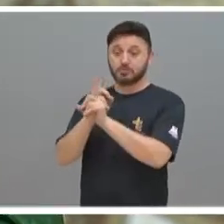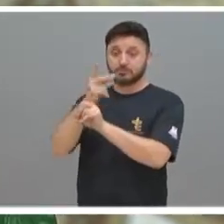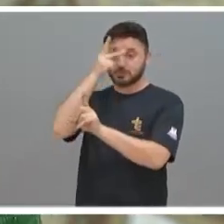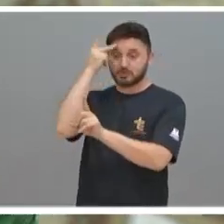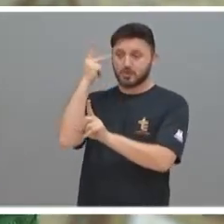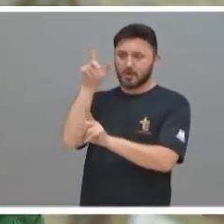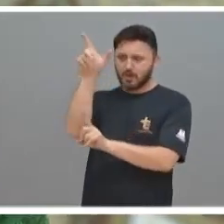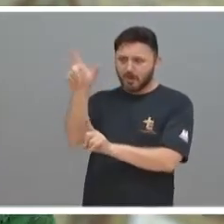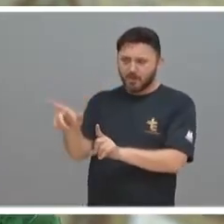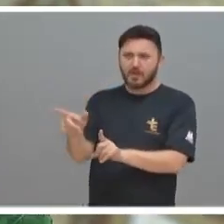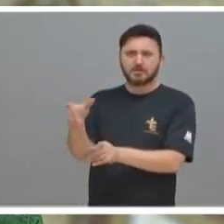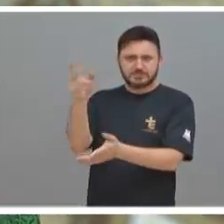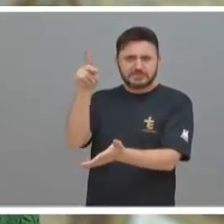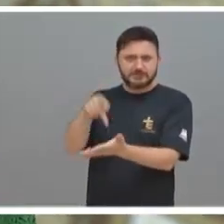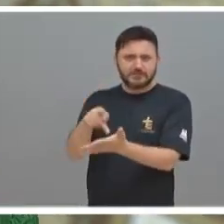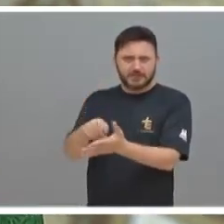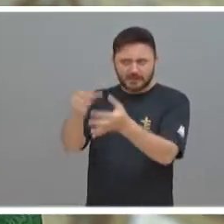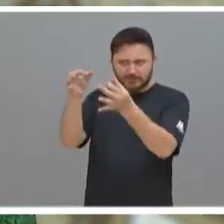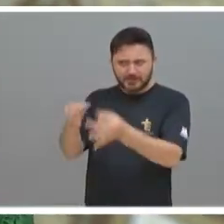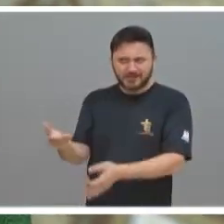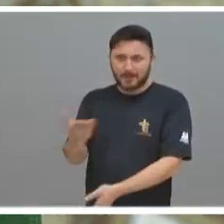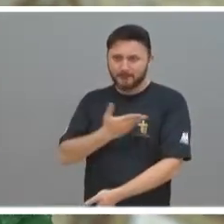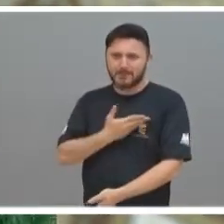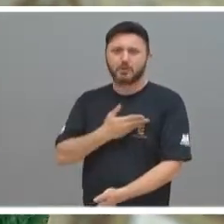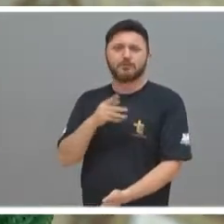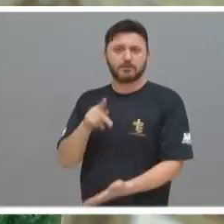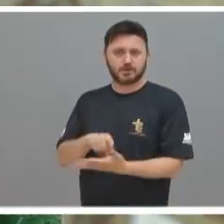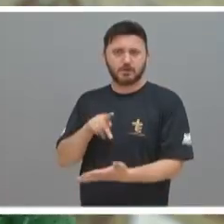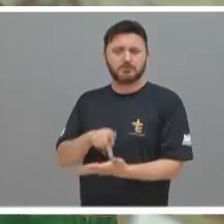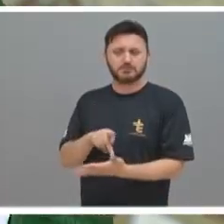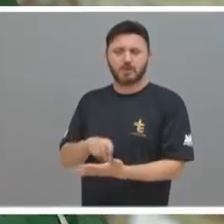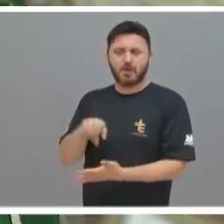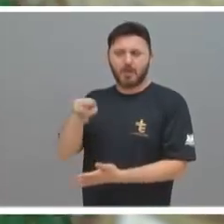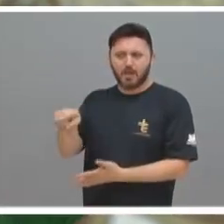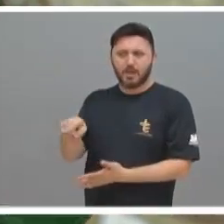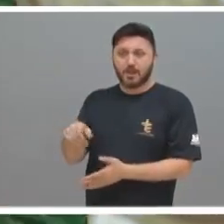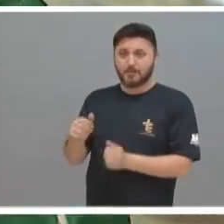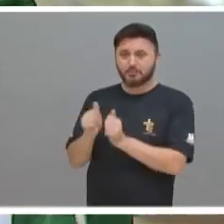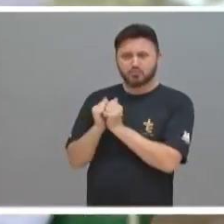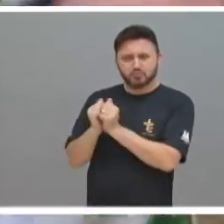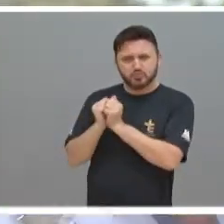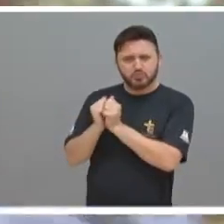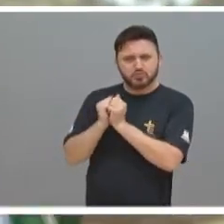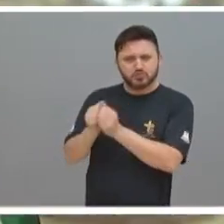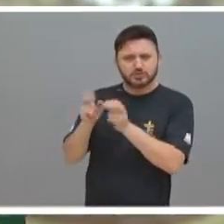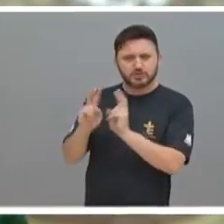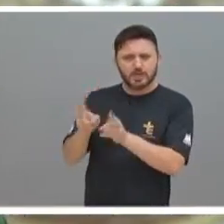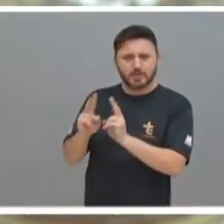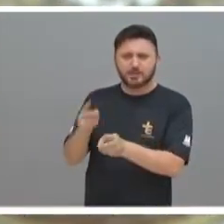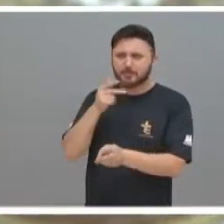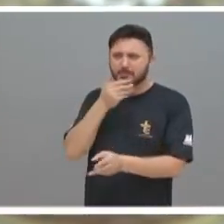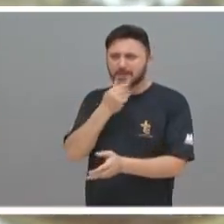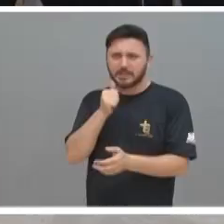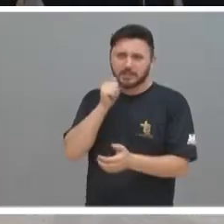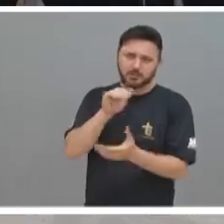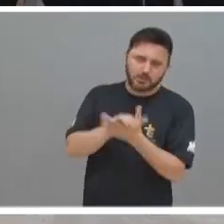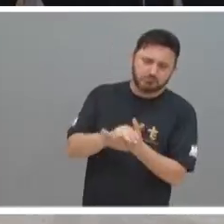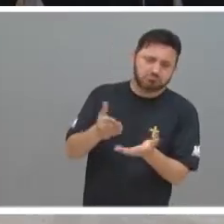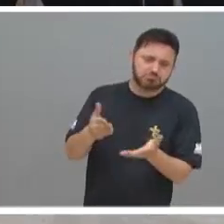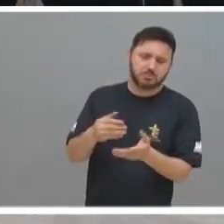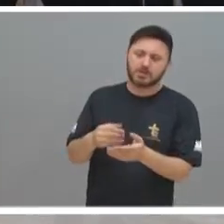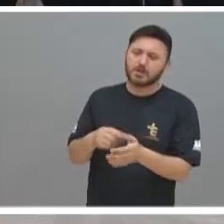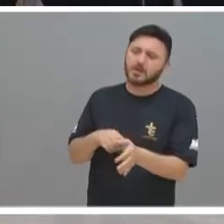uma pessoa sincera, amigo, verdadeiro, quem quer caminhar junto, marido e mulher, e se